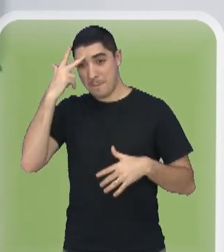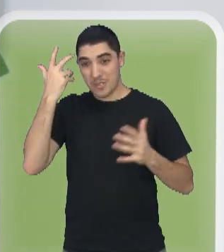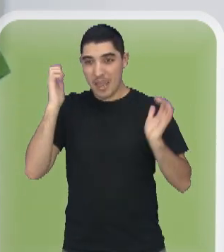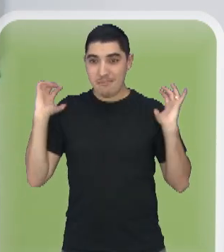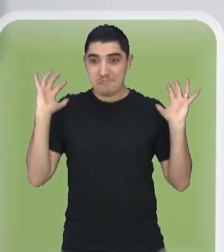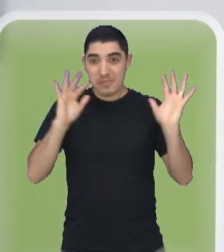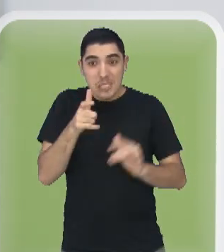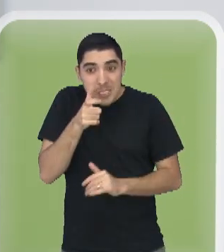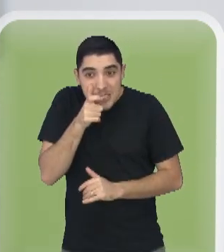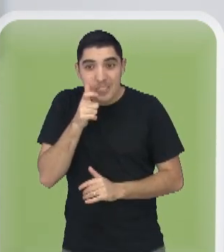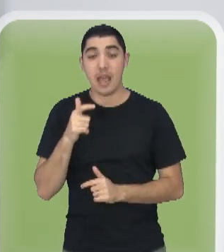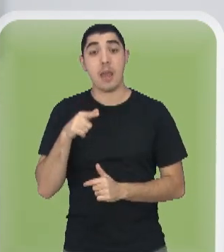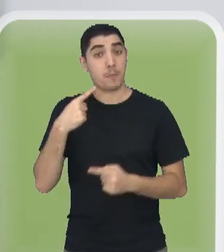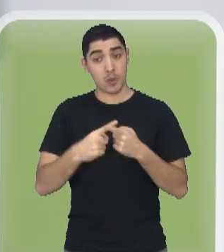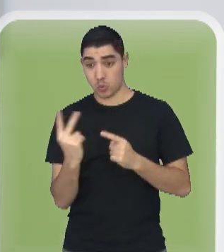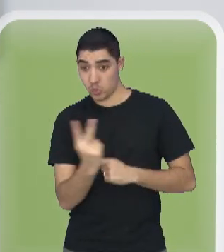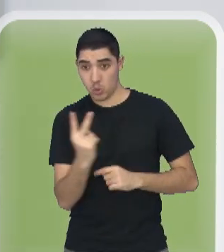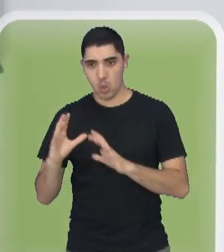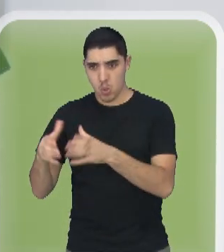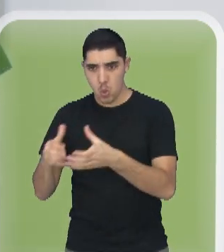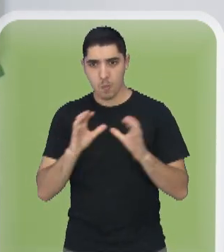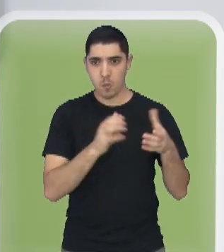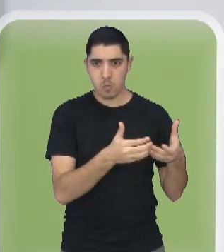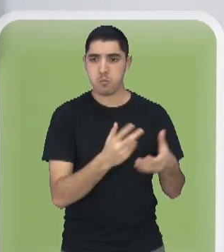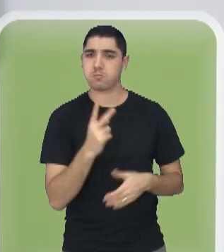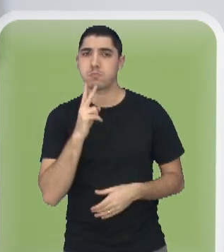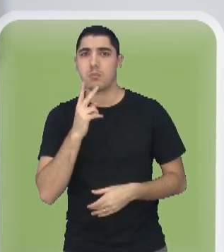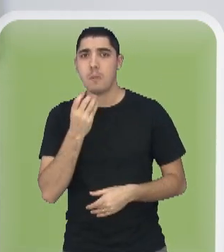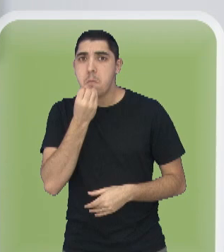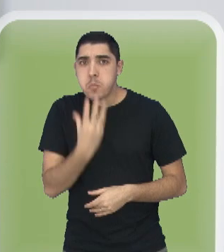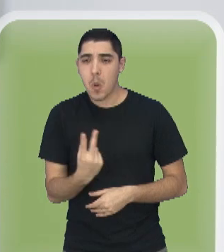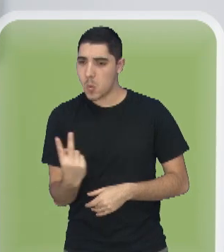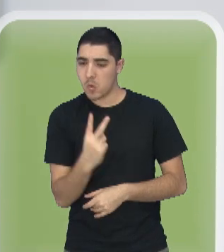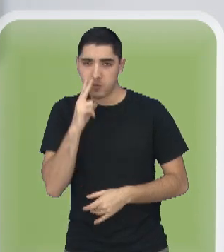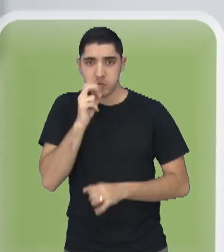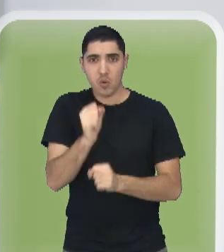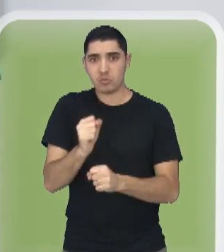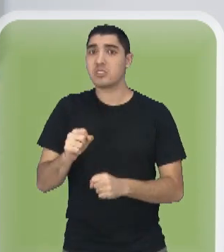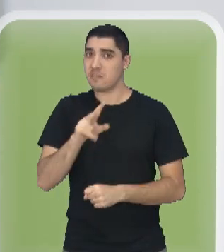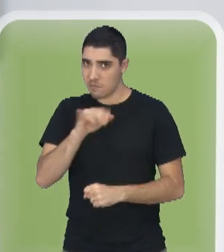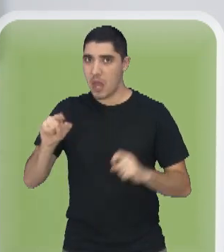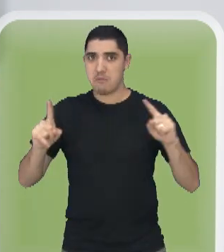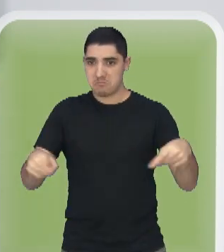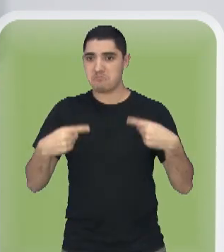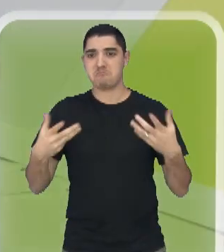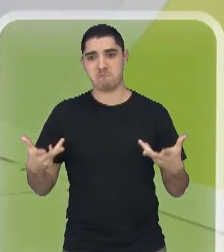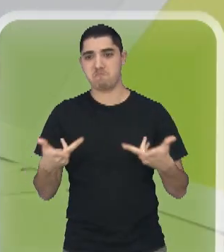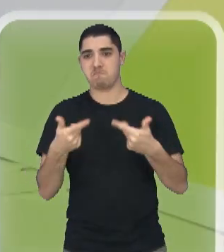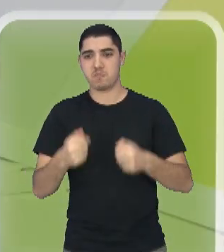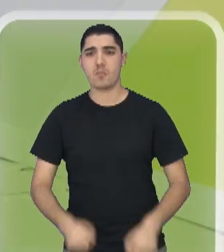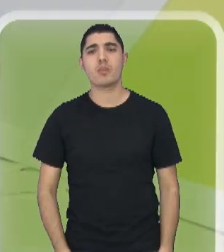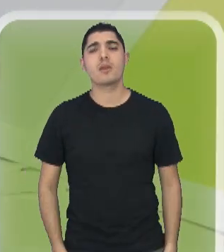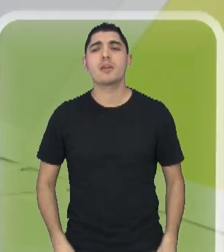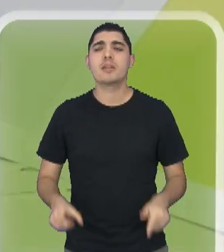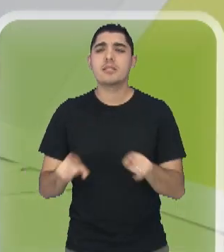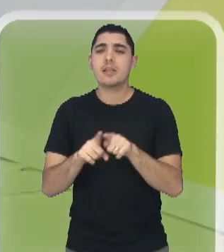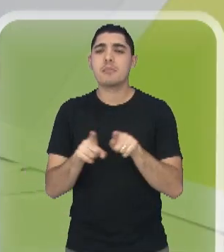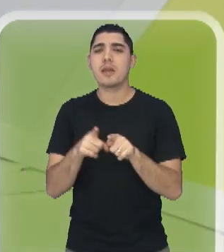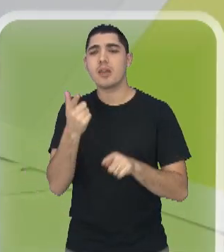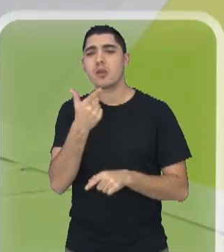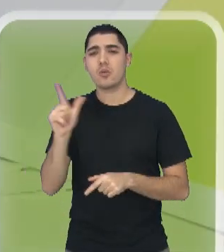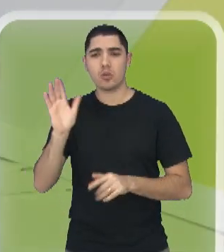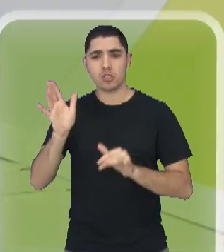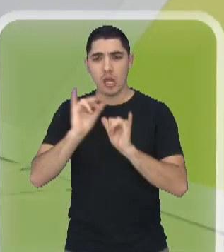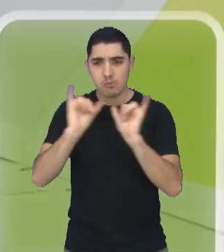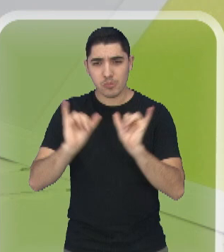muito boa, né? Porque os dois times são muito bons, são bem iguais, vai ser um grande jogo pra gente assistir e acompanhar. E aquele negócio que foi divulgado, para você